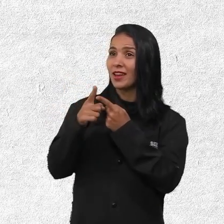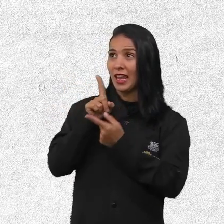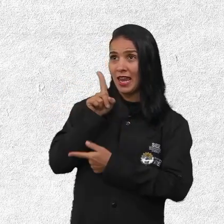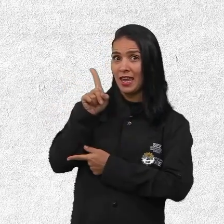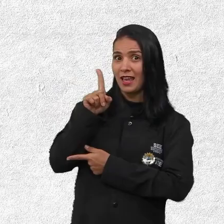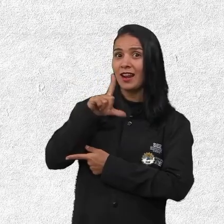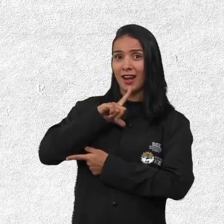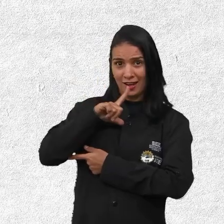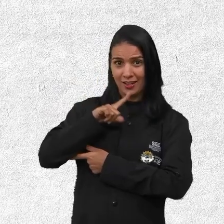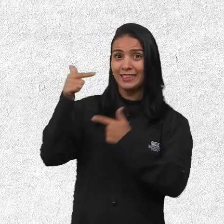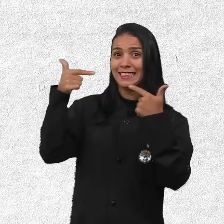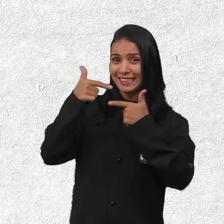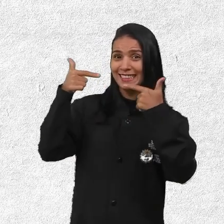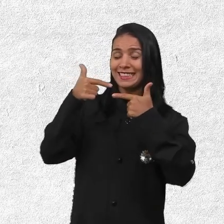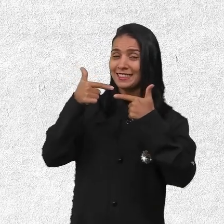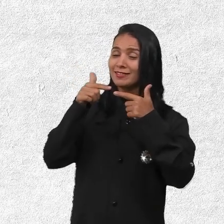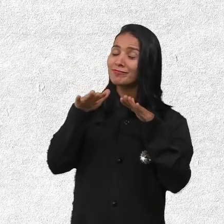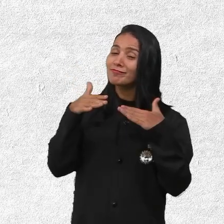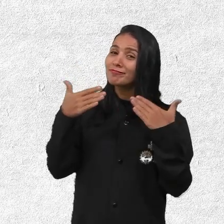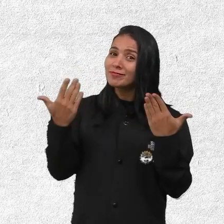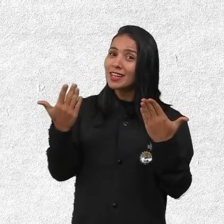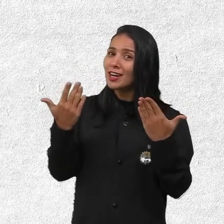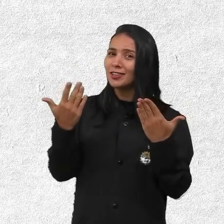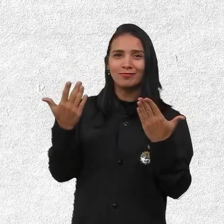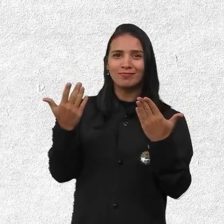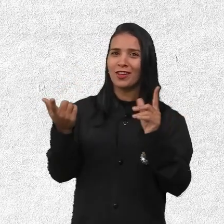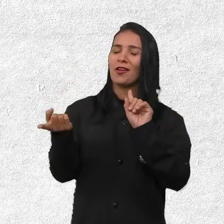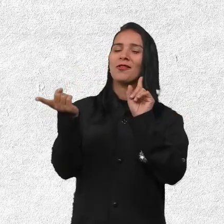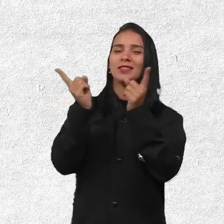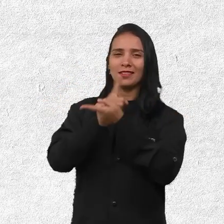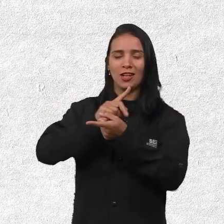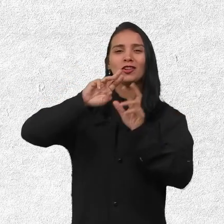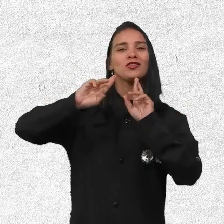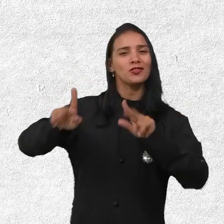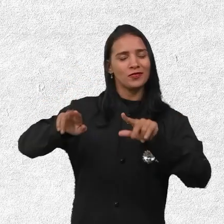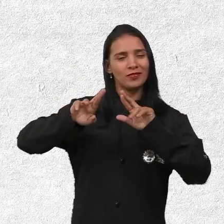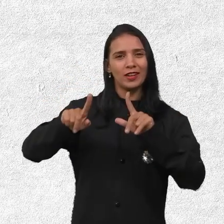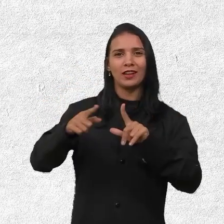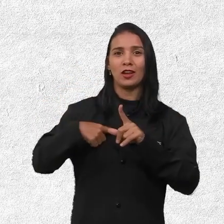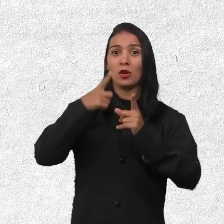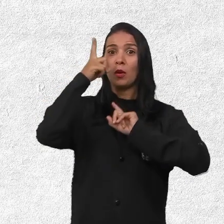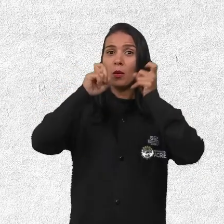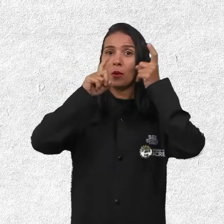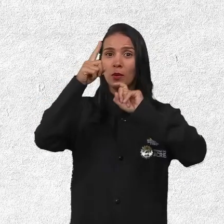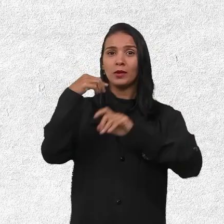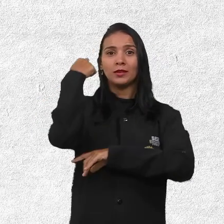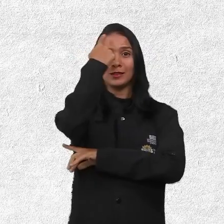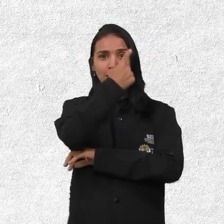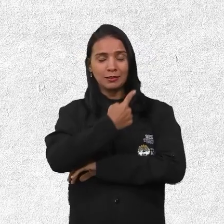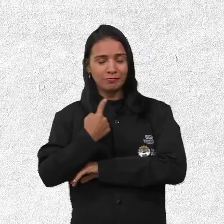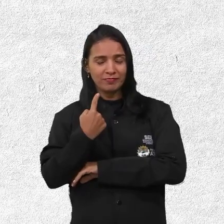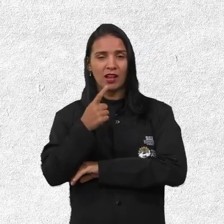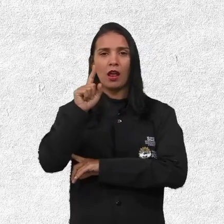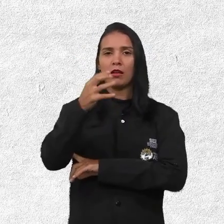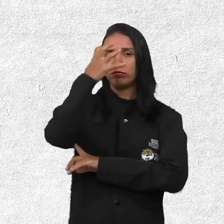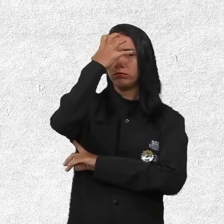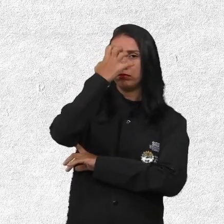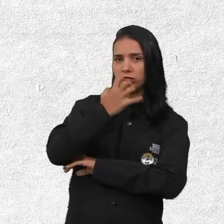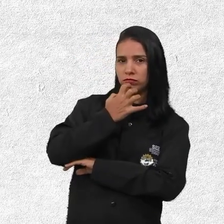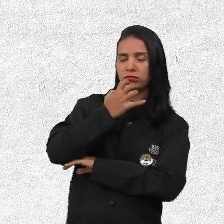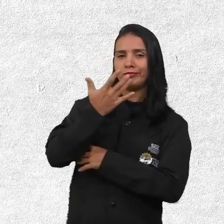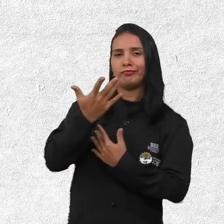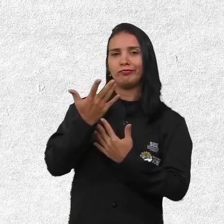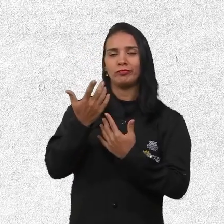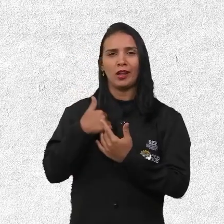Pelo contrário, olha só como está a aparência, a expressão facial dela. Uma expressão facial mais séria, que